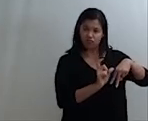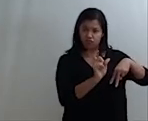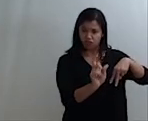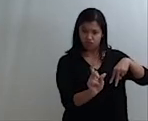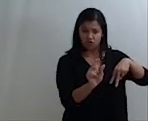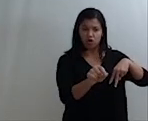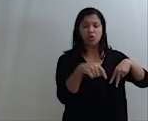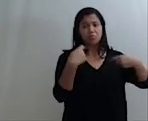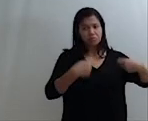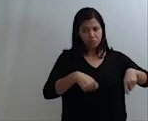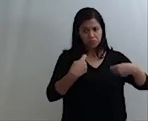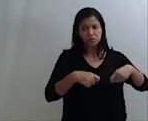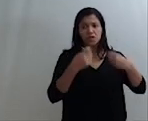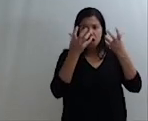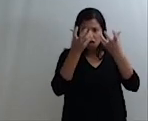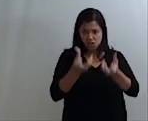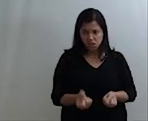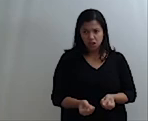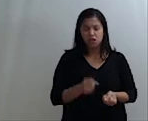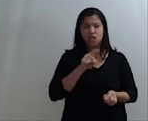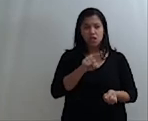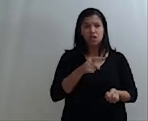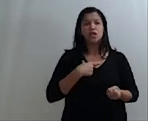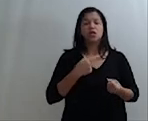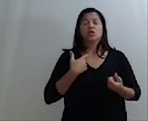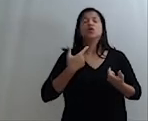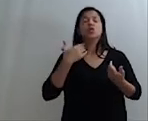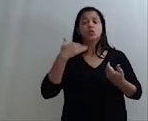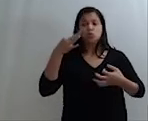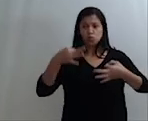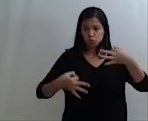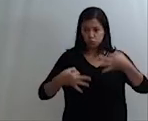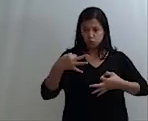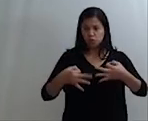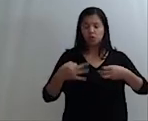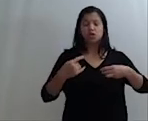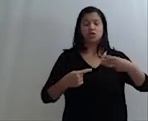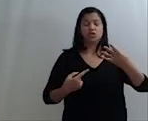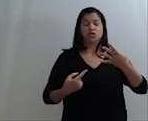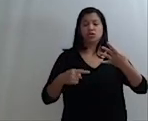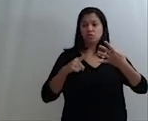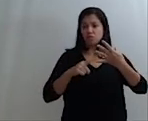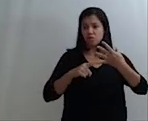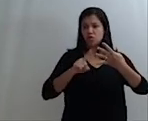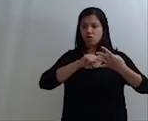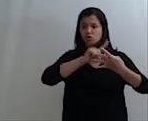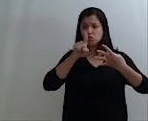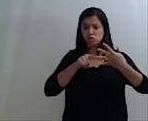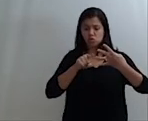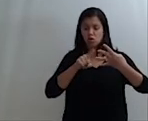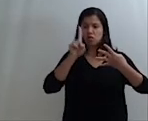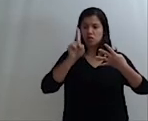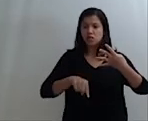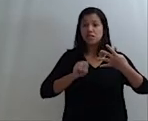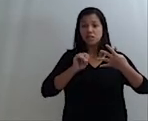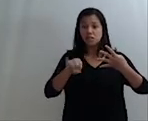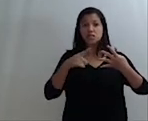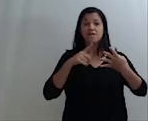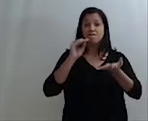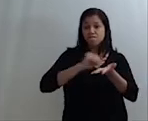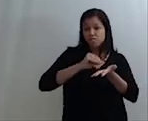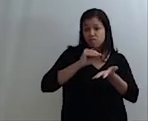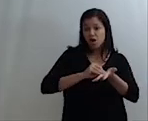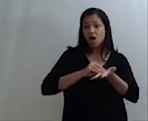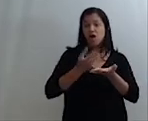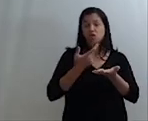no juiz de primeiro grau e no juiz de segundo grau se há alguma fragilidade há de ser aferida Como